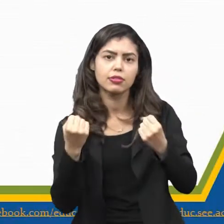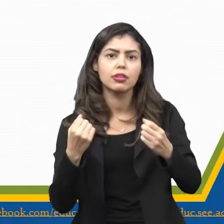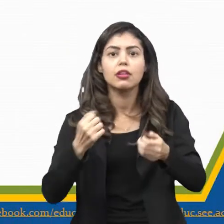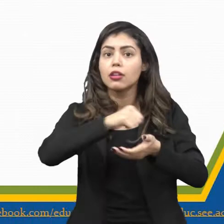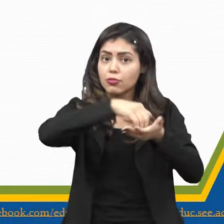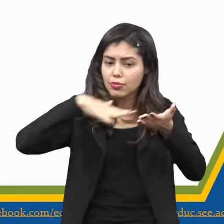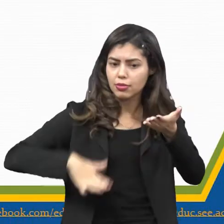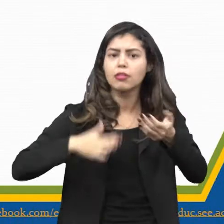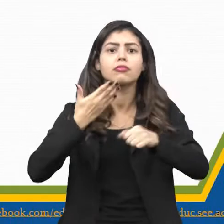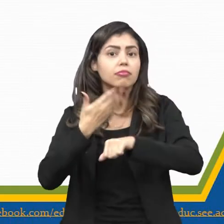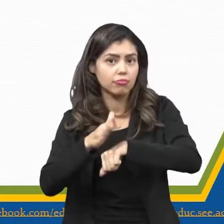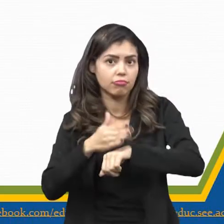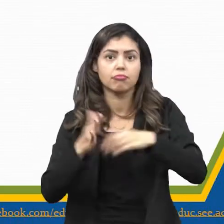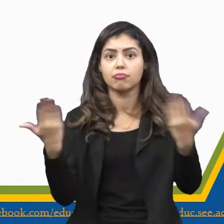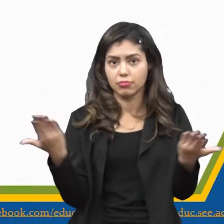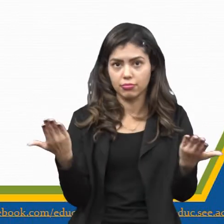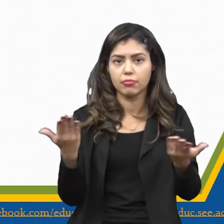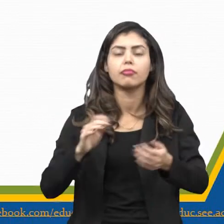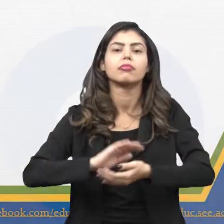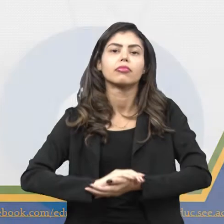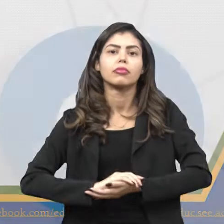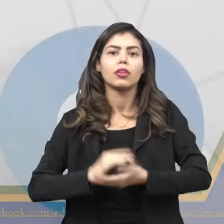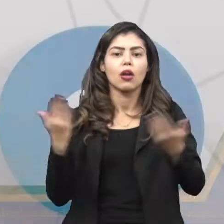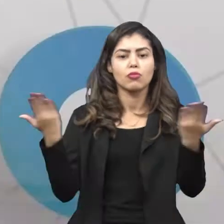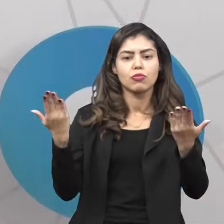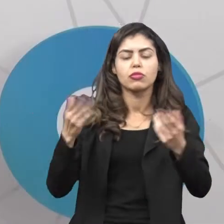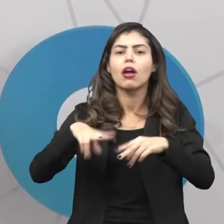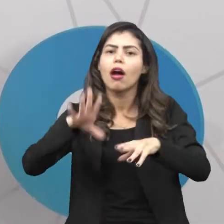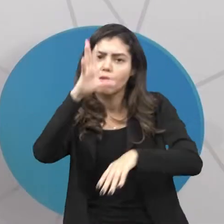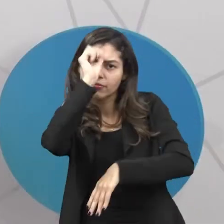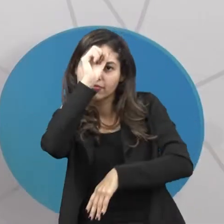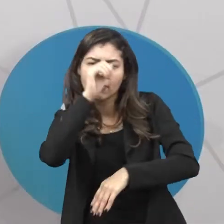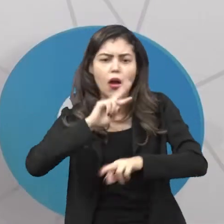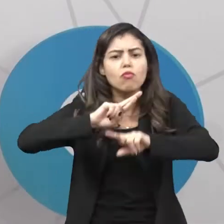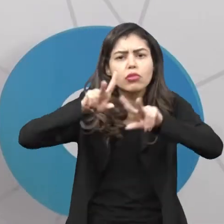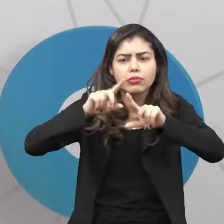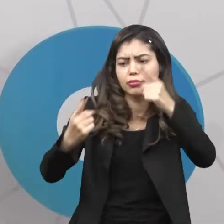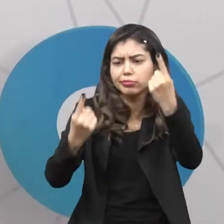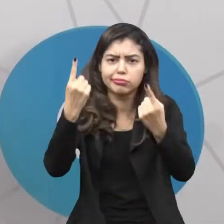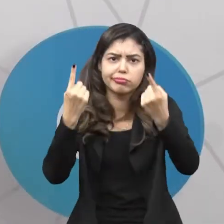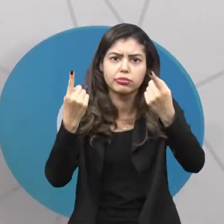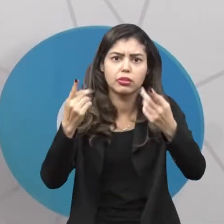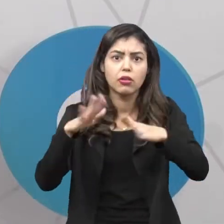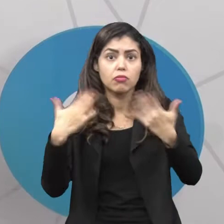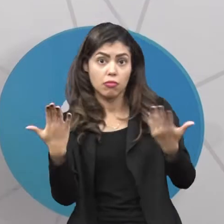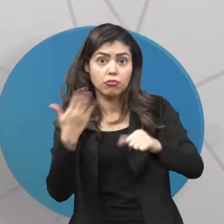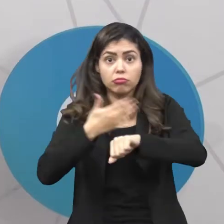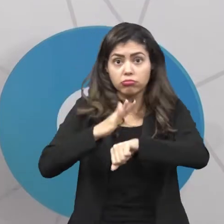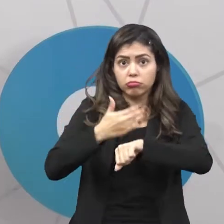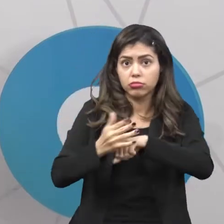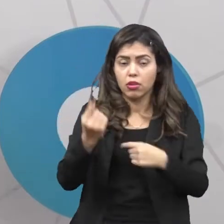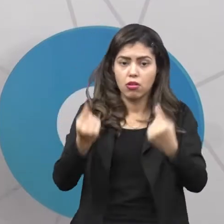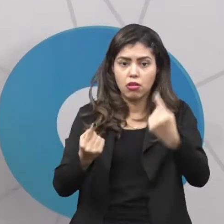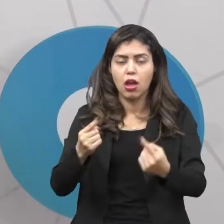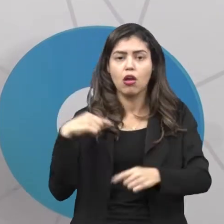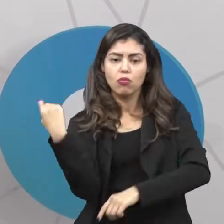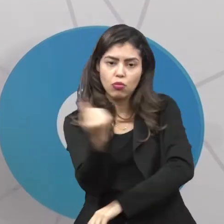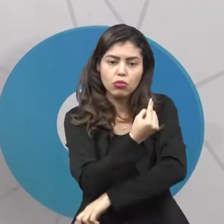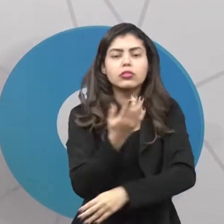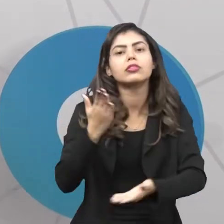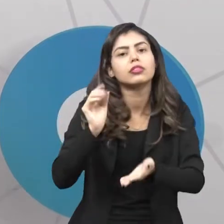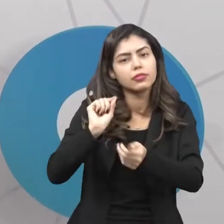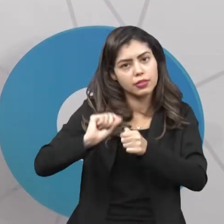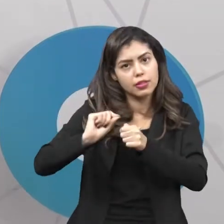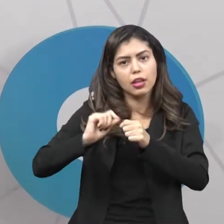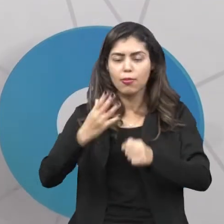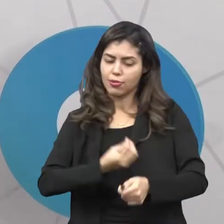versus exercício físico. Hoje nós vamos aprender qual a diferença entre essas duas práticas que são comuns na